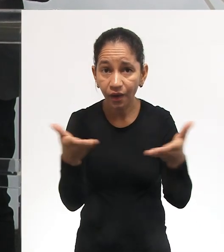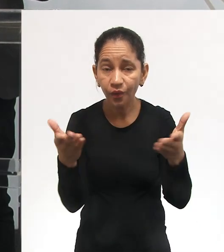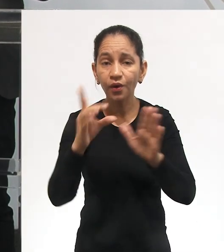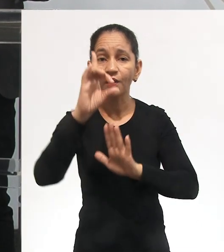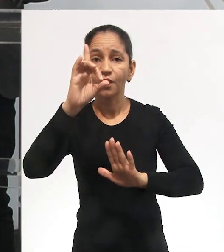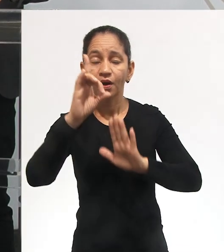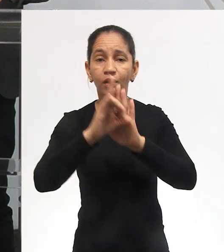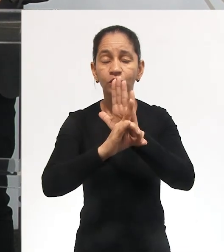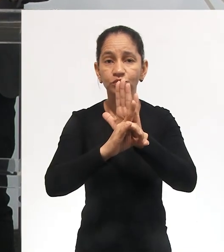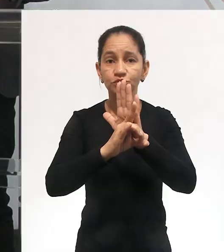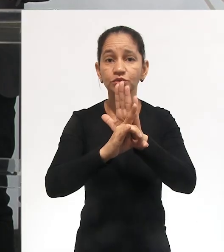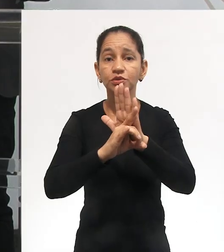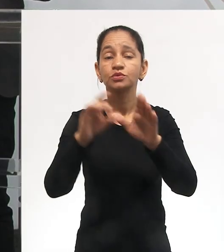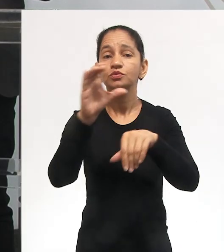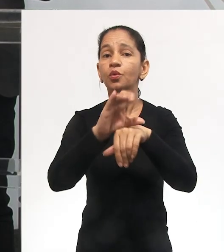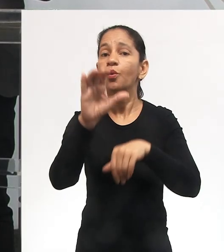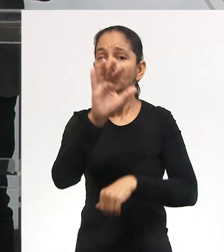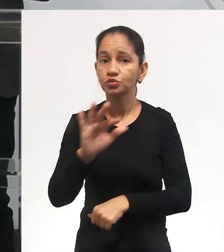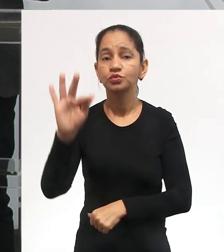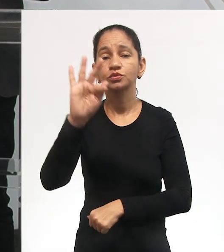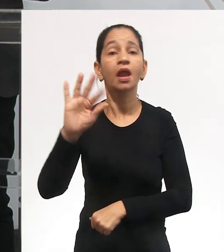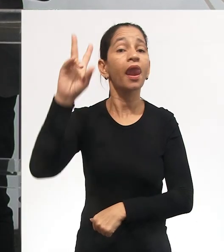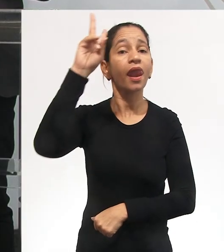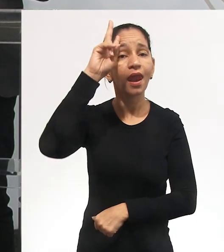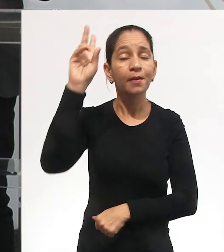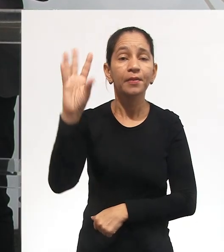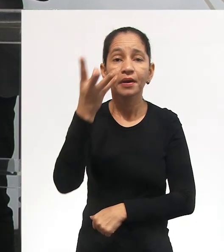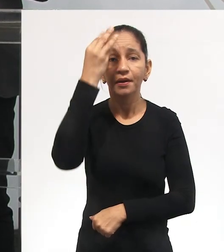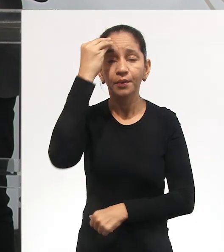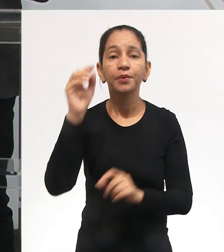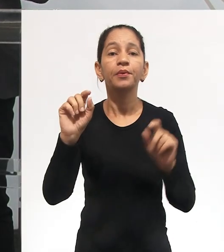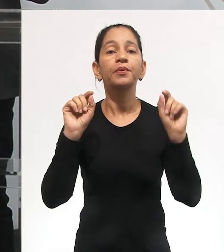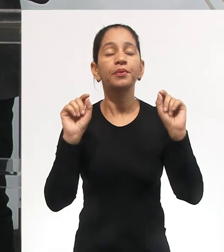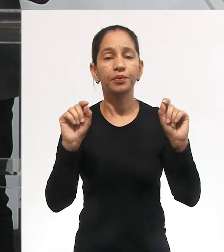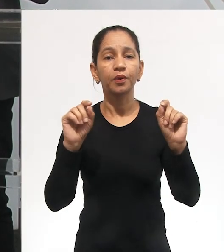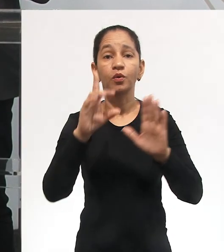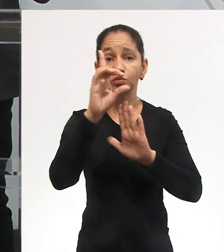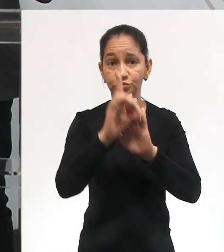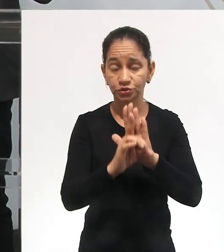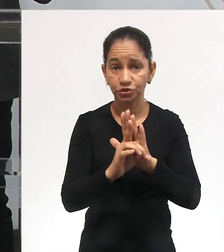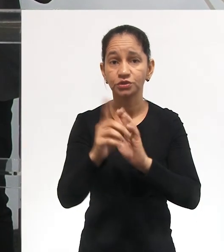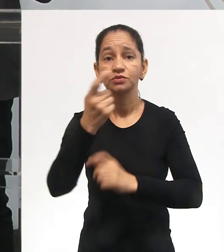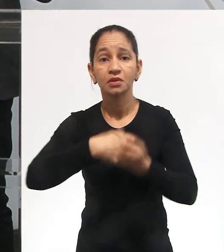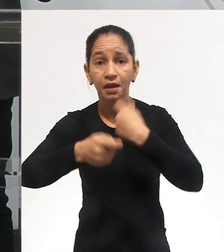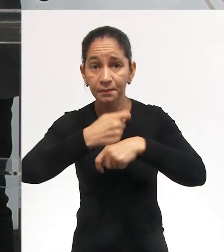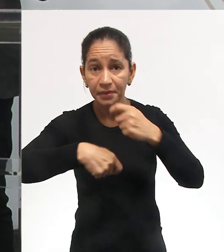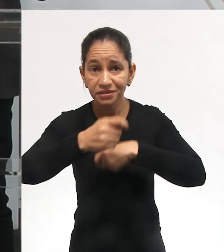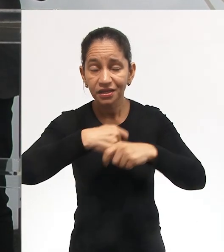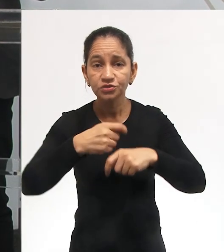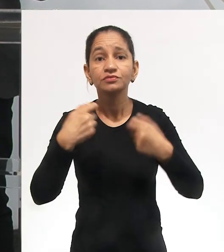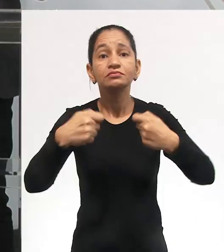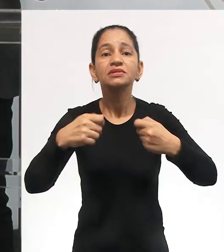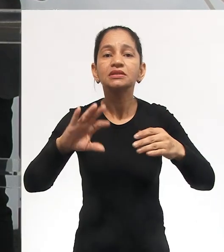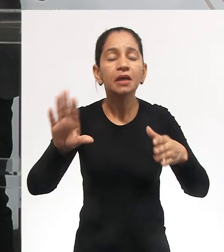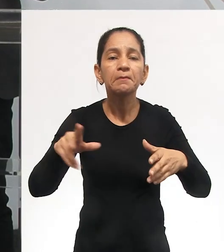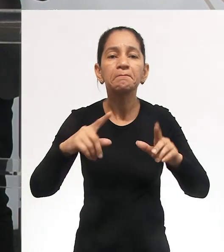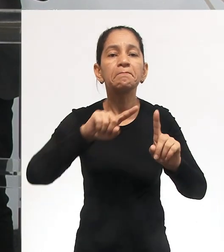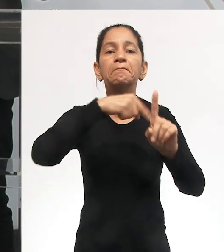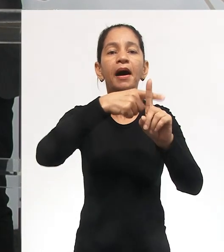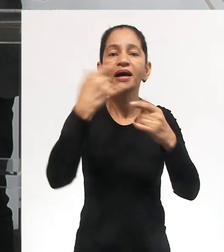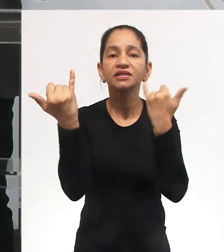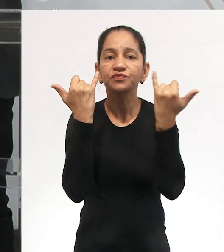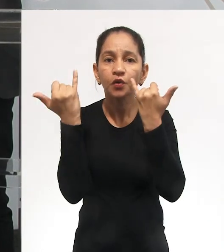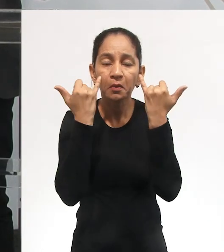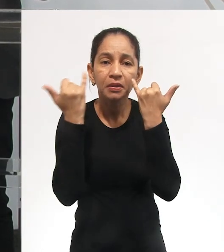direito constitucional, só que a gente tem que lembrar que às vezes o direito administrativo nessa seara, né, ele consegue trazer mais informações,